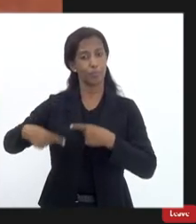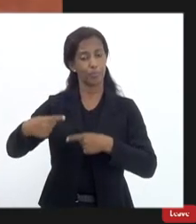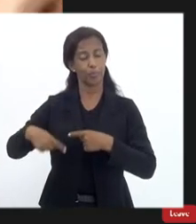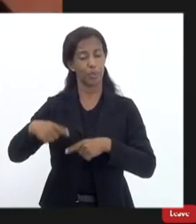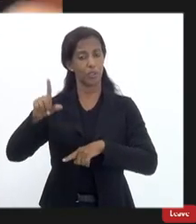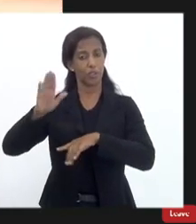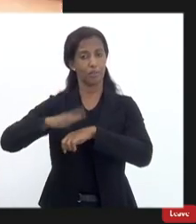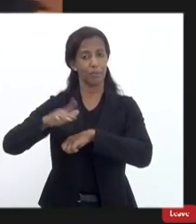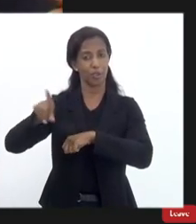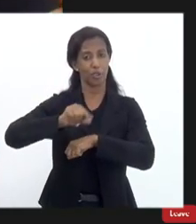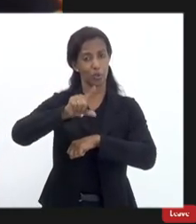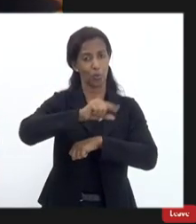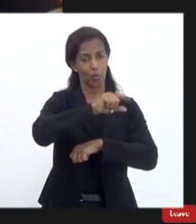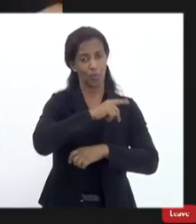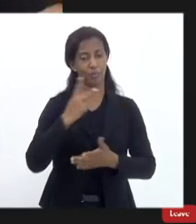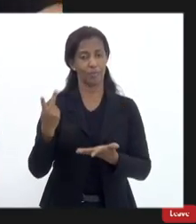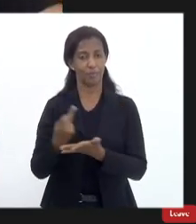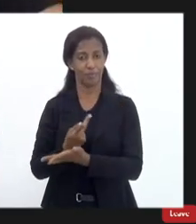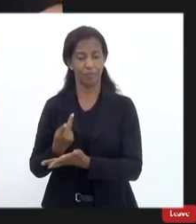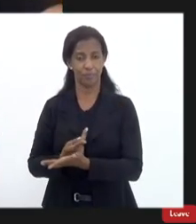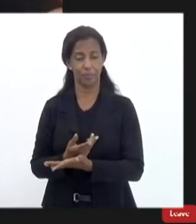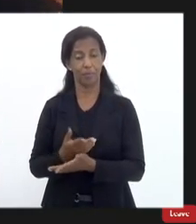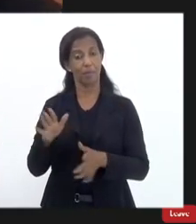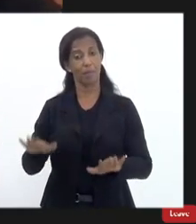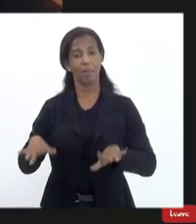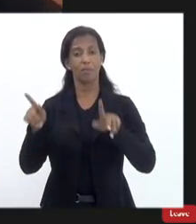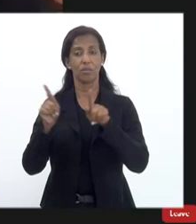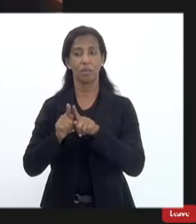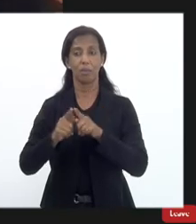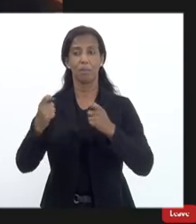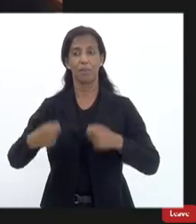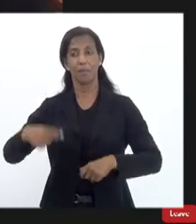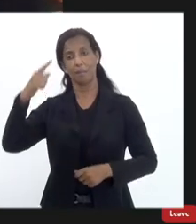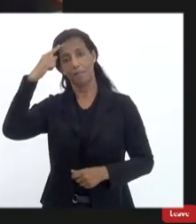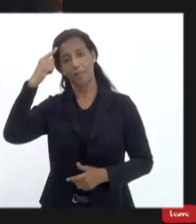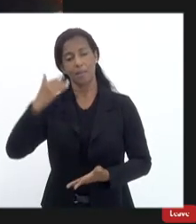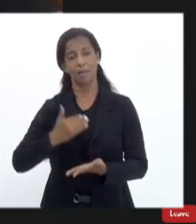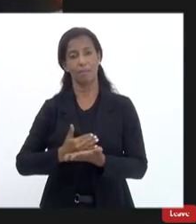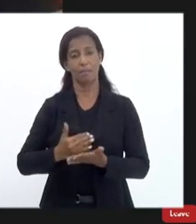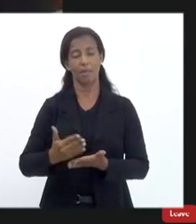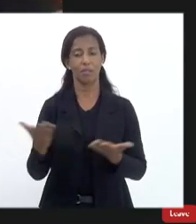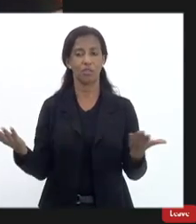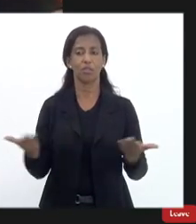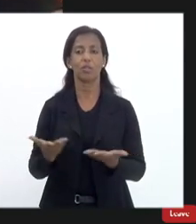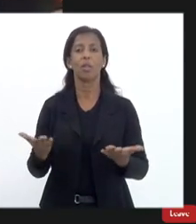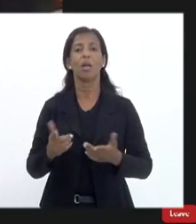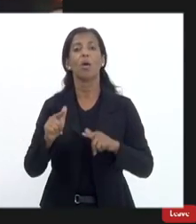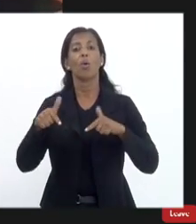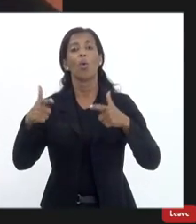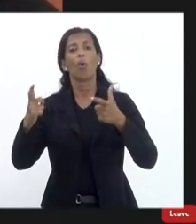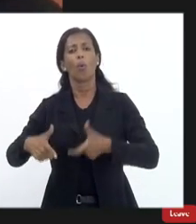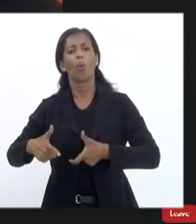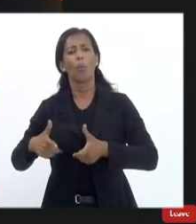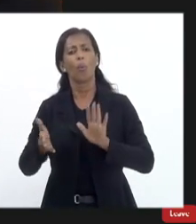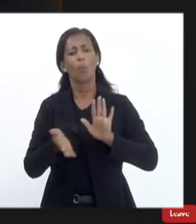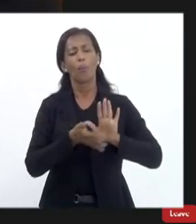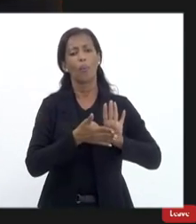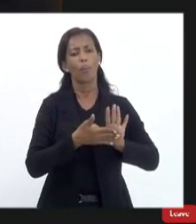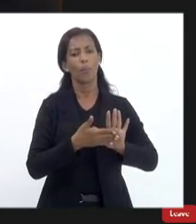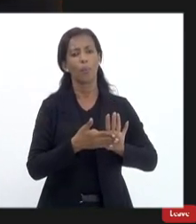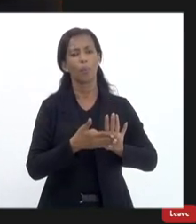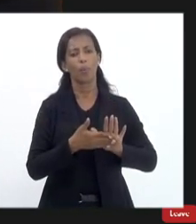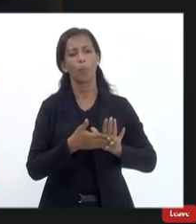feitas. Entretanto, nós temos que, né, pensar a partir de agora qual é o atual estágio do processo e propor,